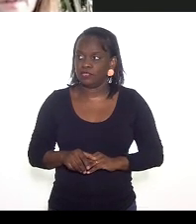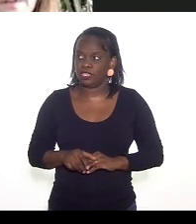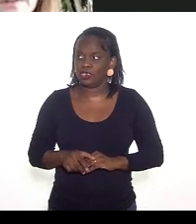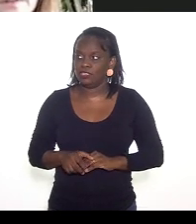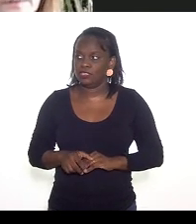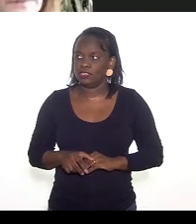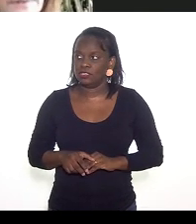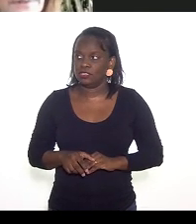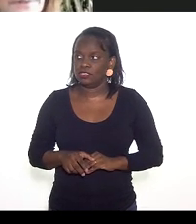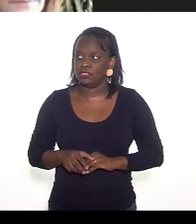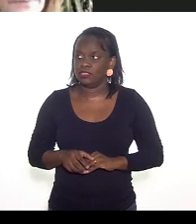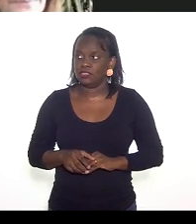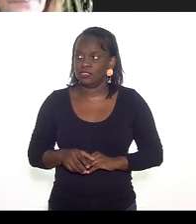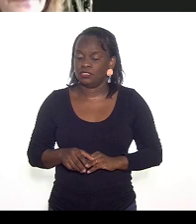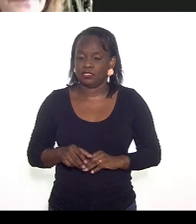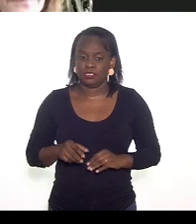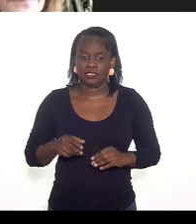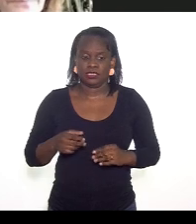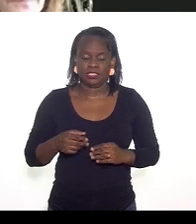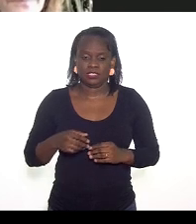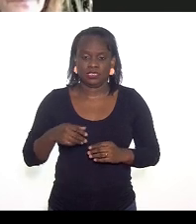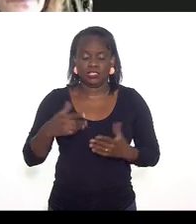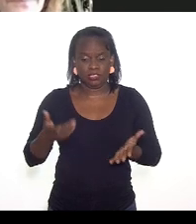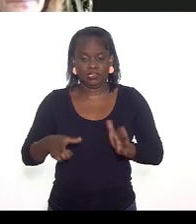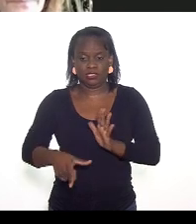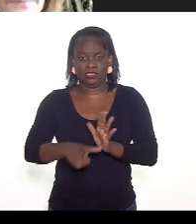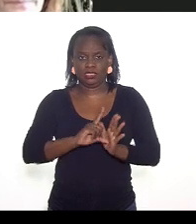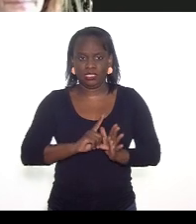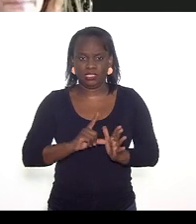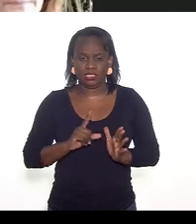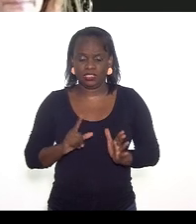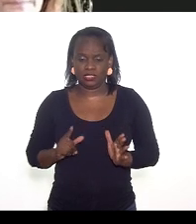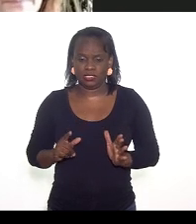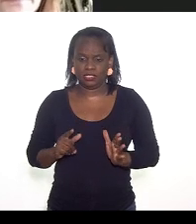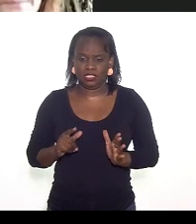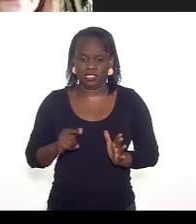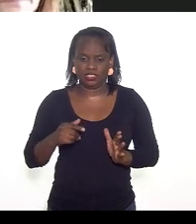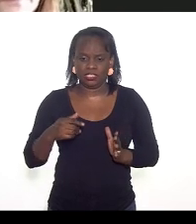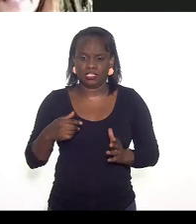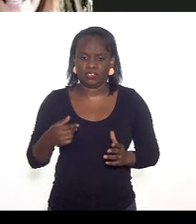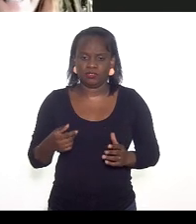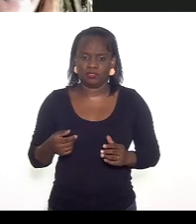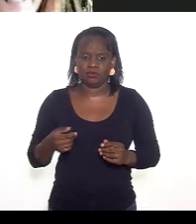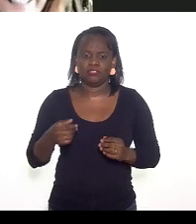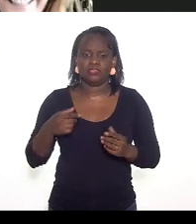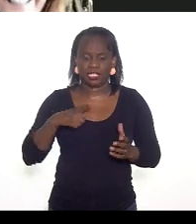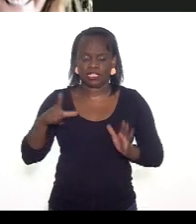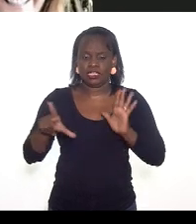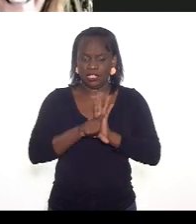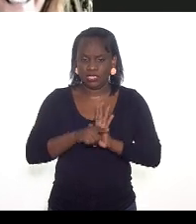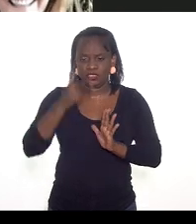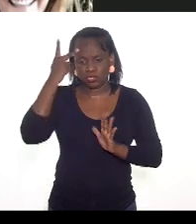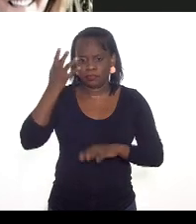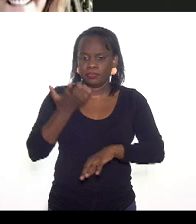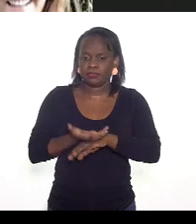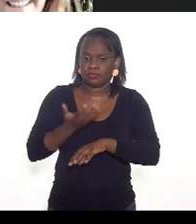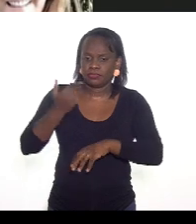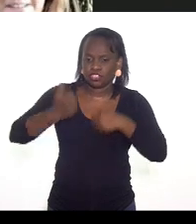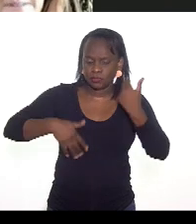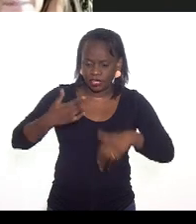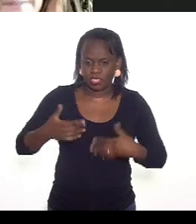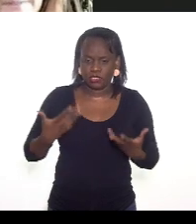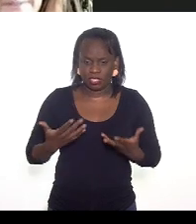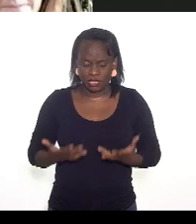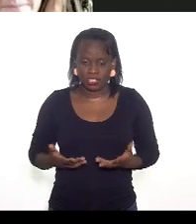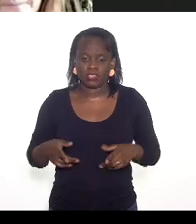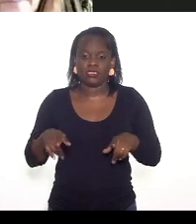só, deputada Sérgio, não, sem antecipar a discussão. Se tem uma lei sobre a matéria e eu quero legislar sobre a matéria